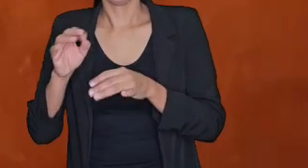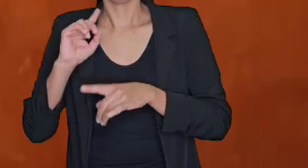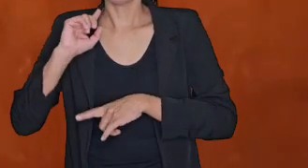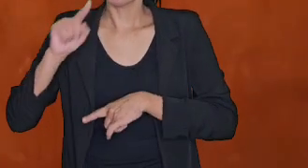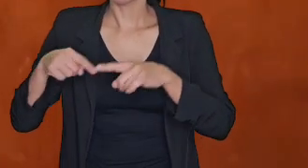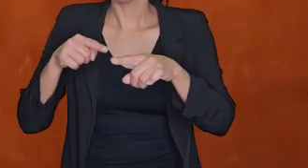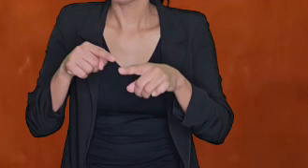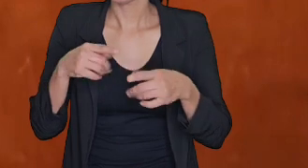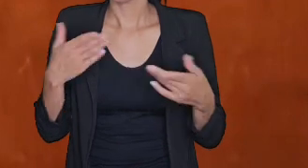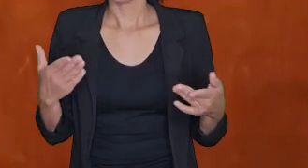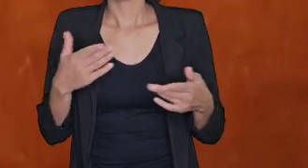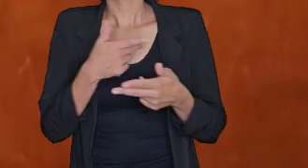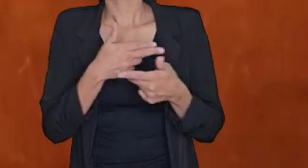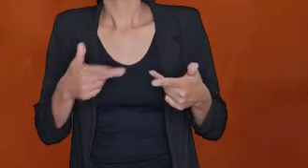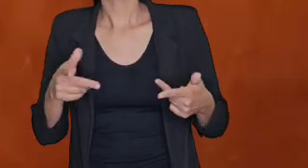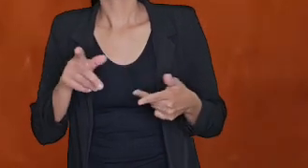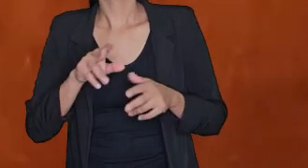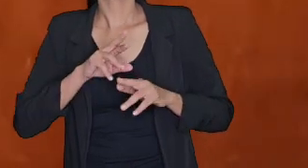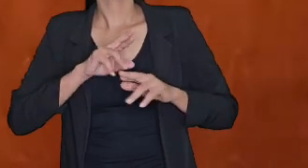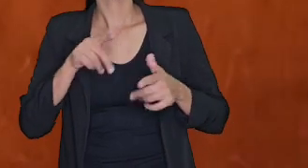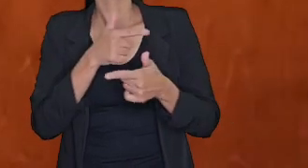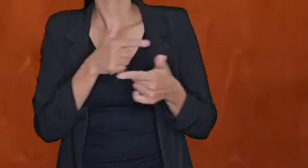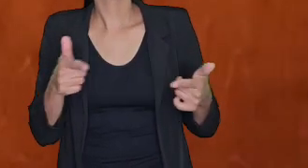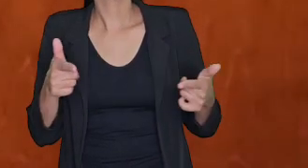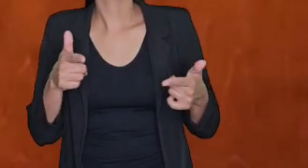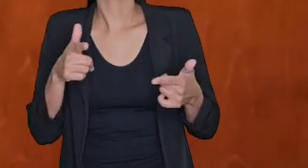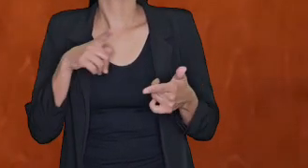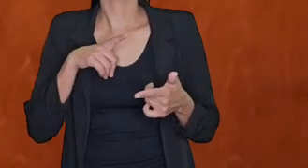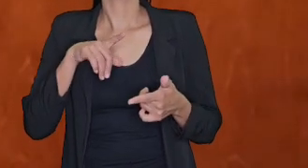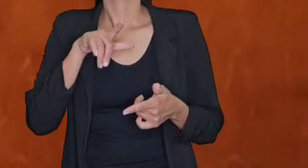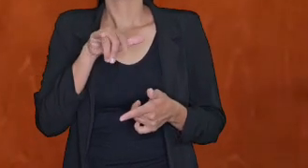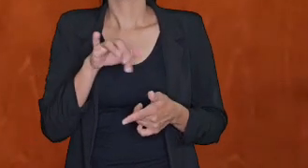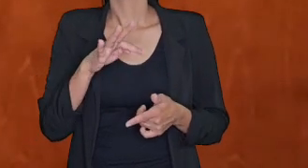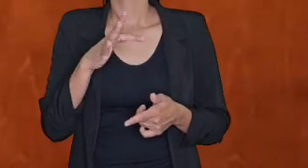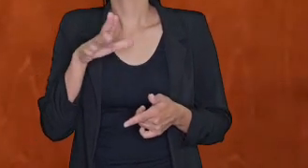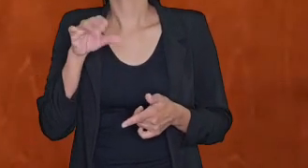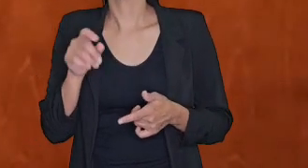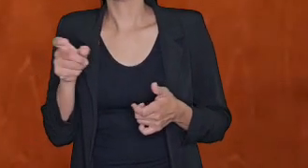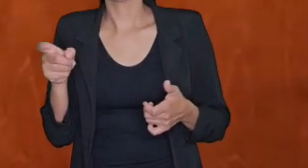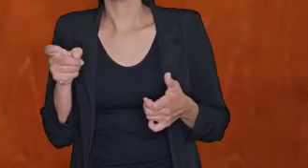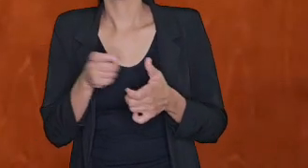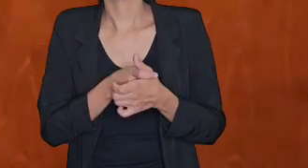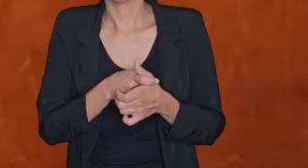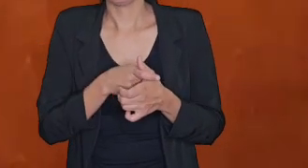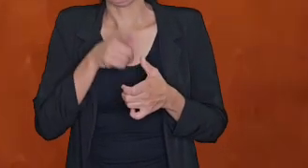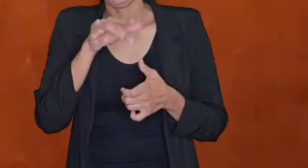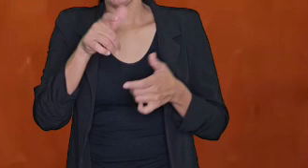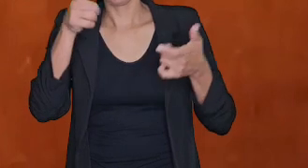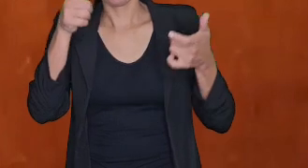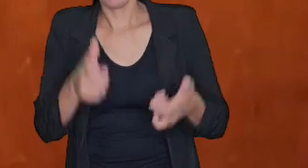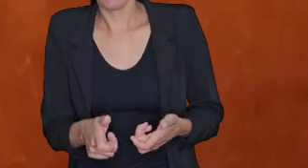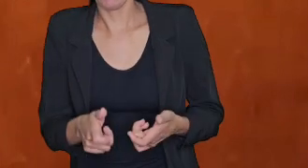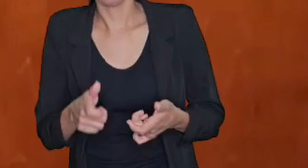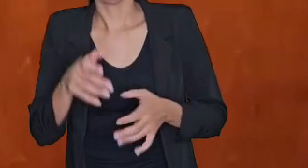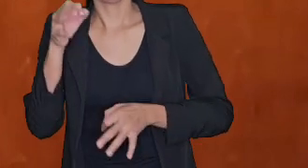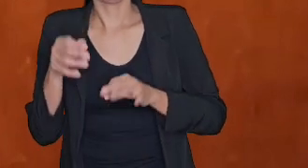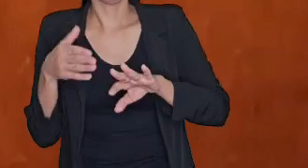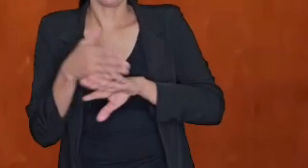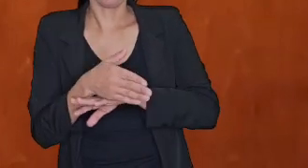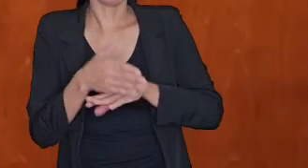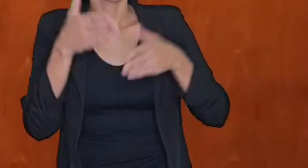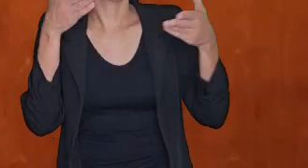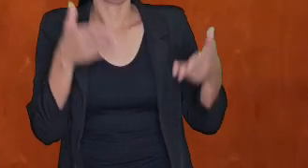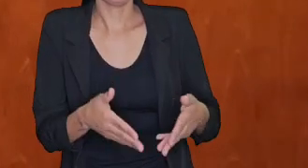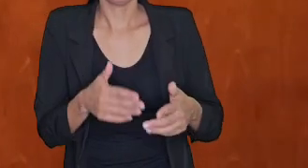extrajudicial ela tem crescido muito, né? Tem avançado muito nas questões que não são onde não há litígio. Onde há